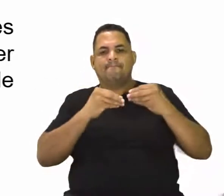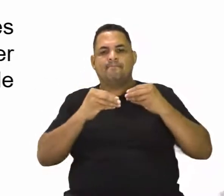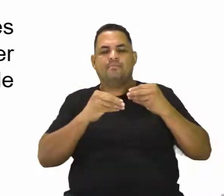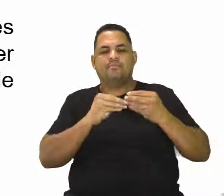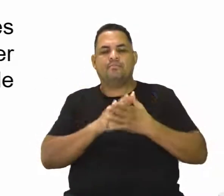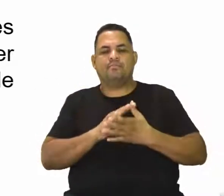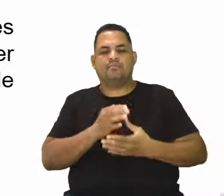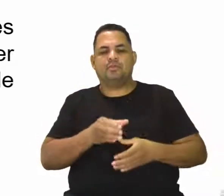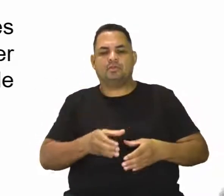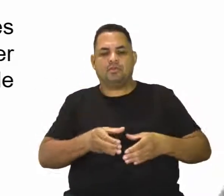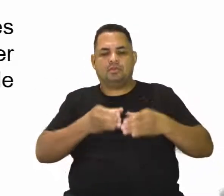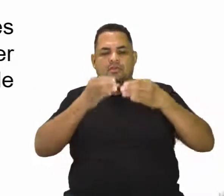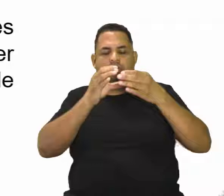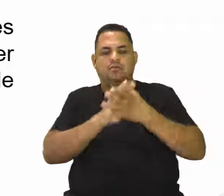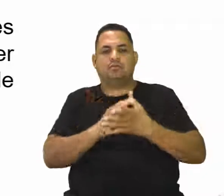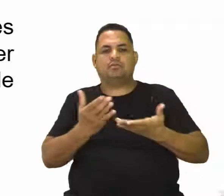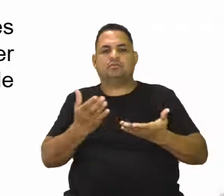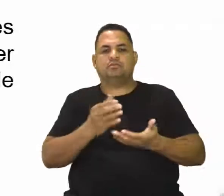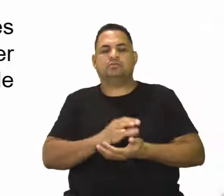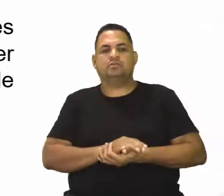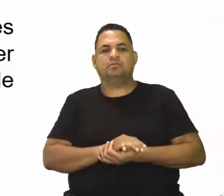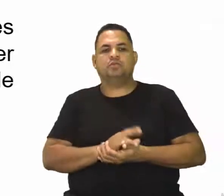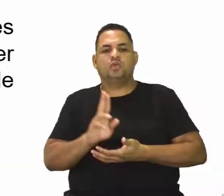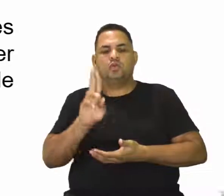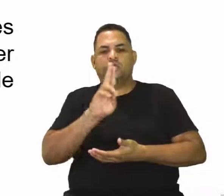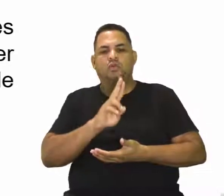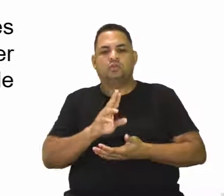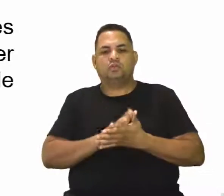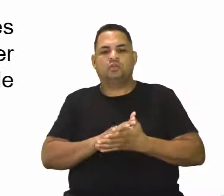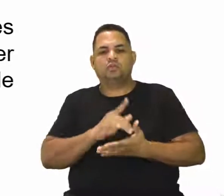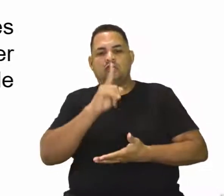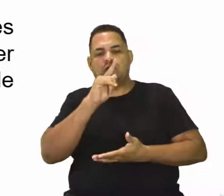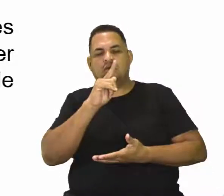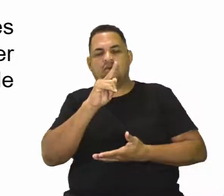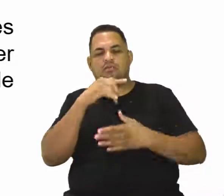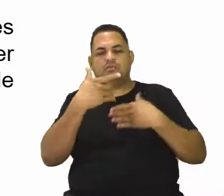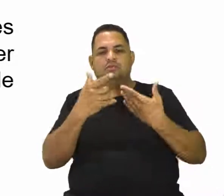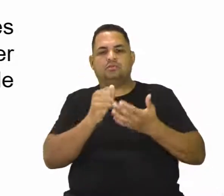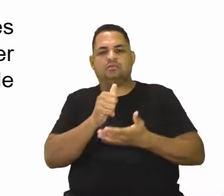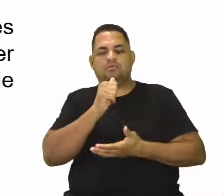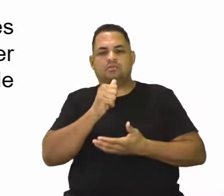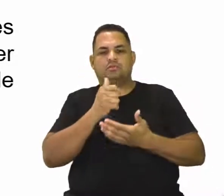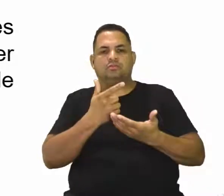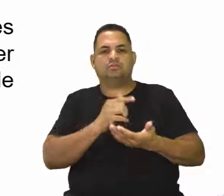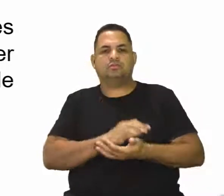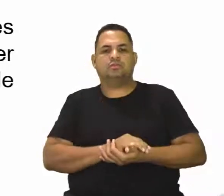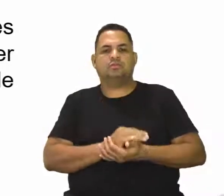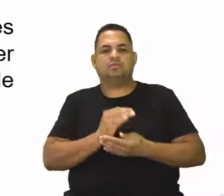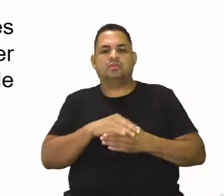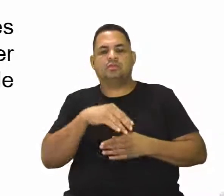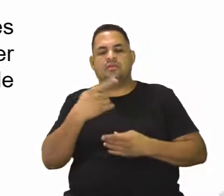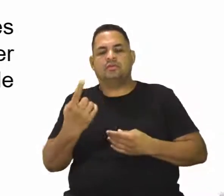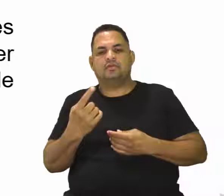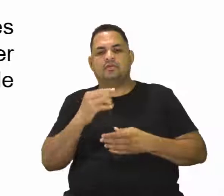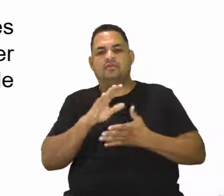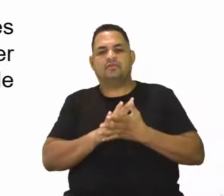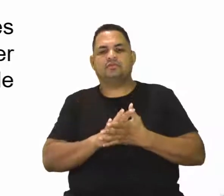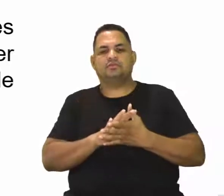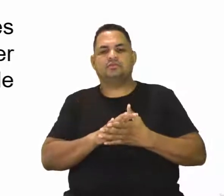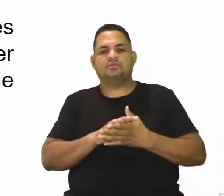na garrafa de refrigerante, usa-se o líquido e a garrafa volta para o lixo, que vai ser